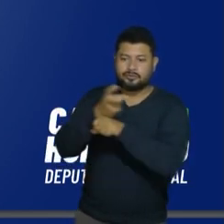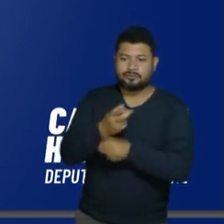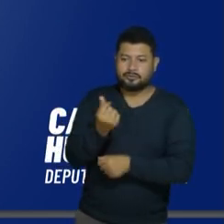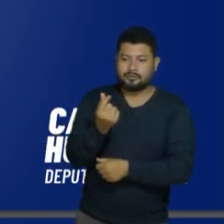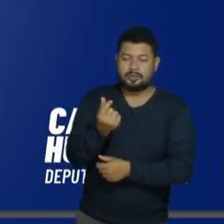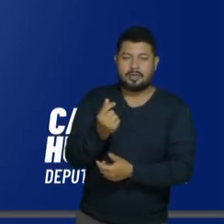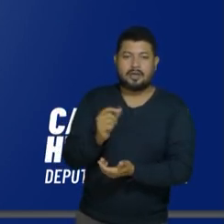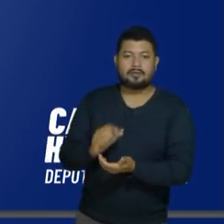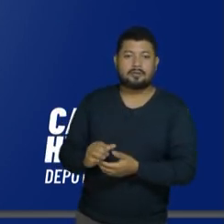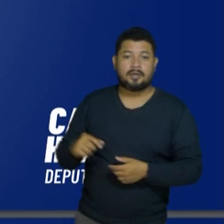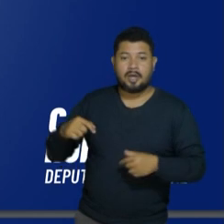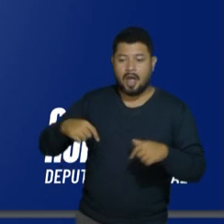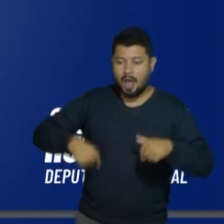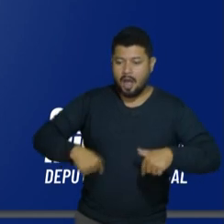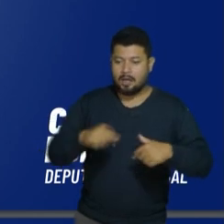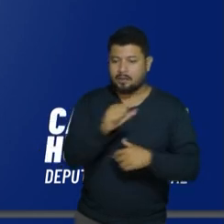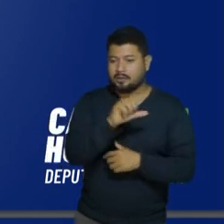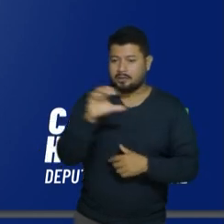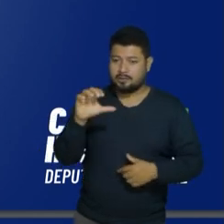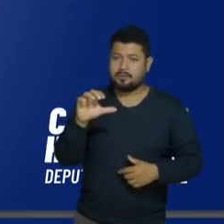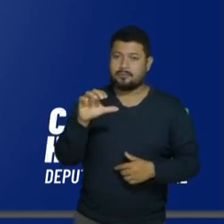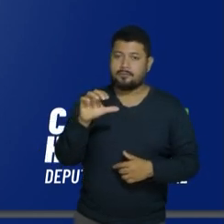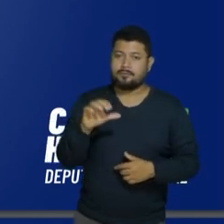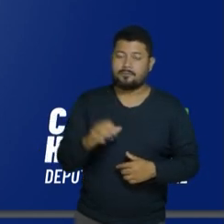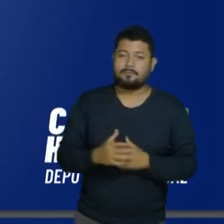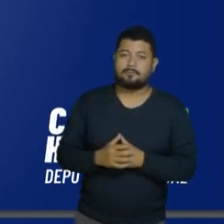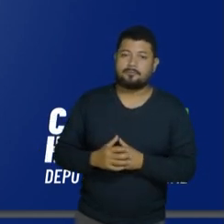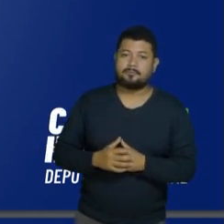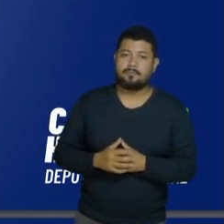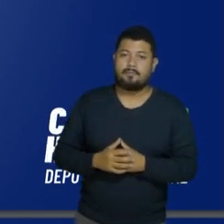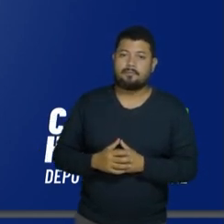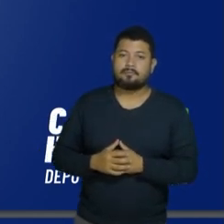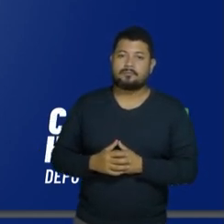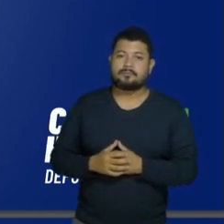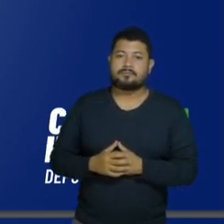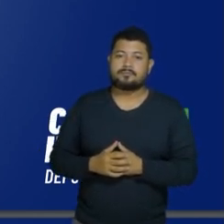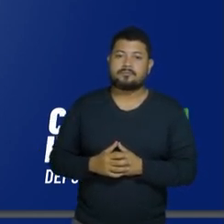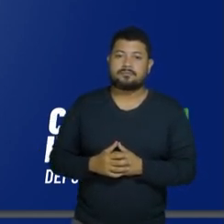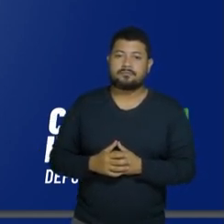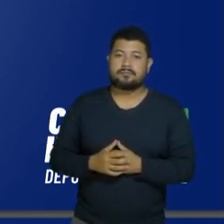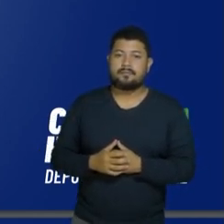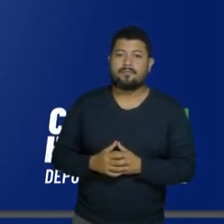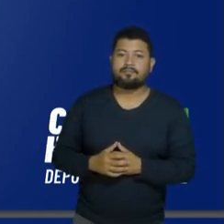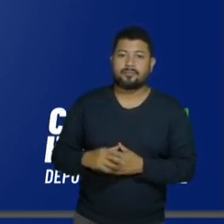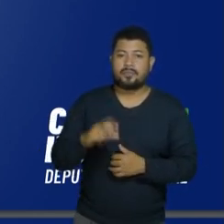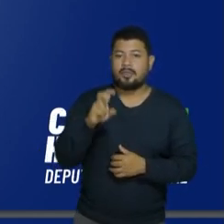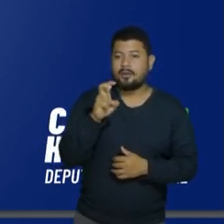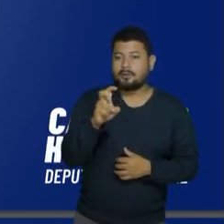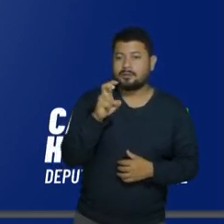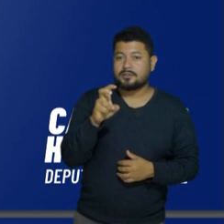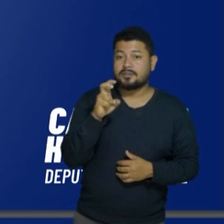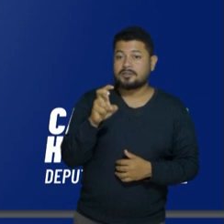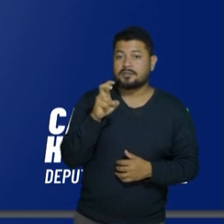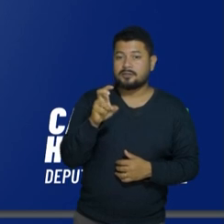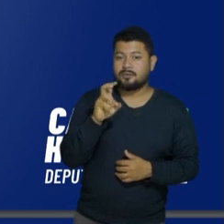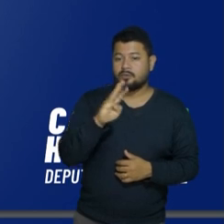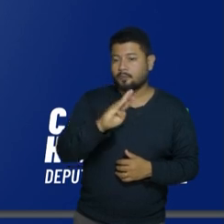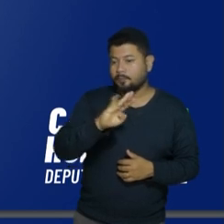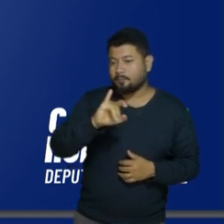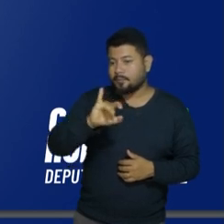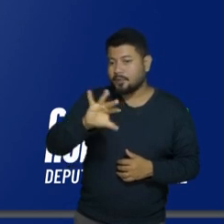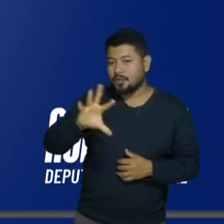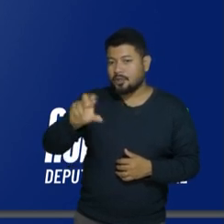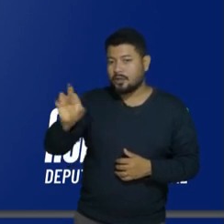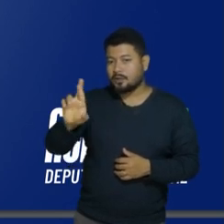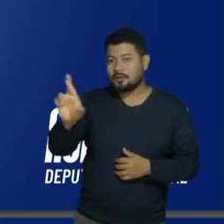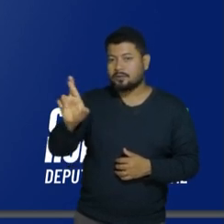Santa Catarina, estima-se, eu volto ao início da minha conversa, 5 bilhões de reais a